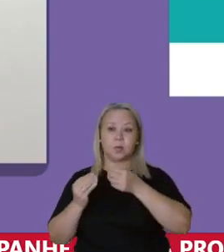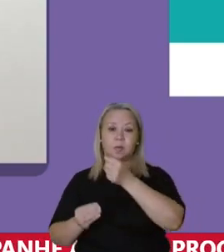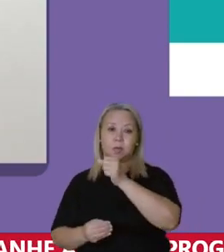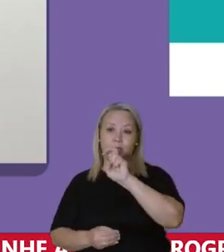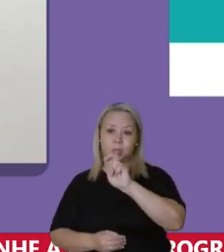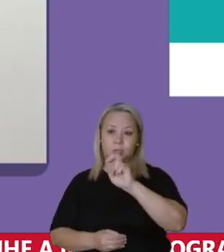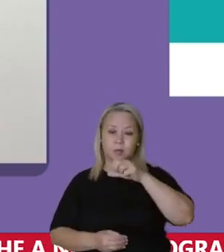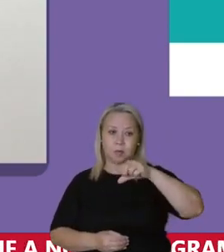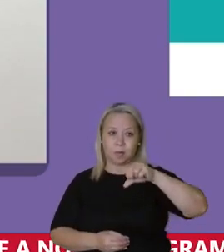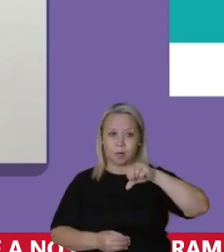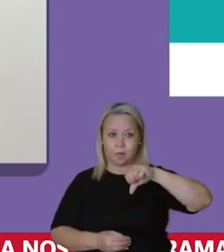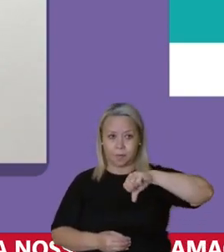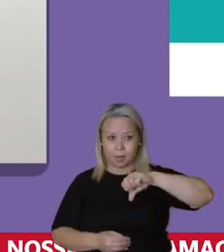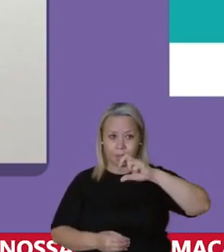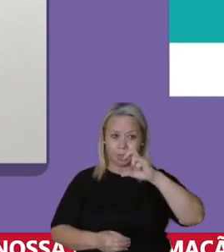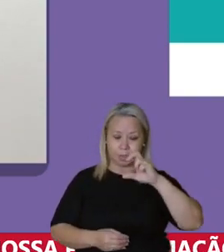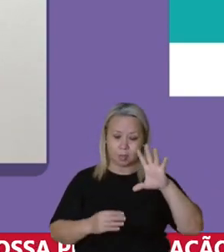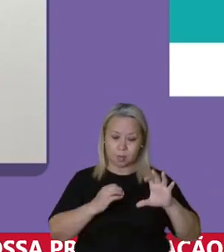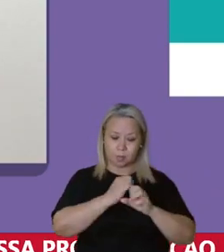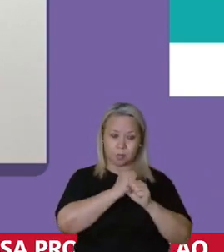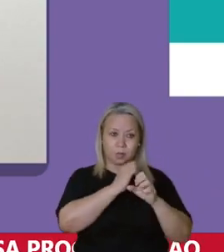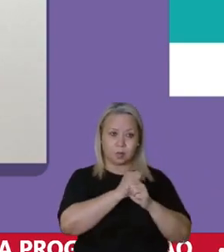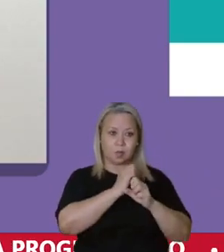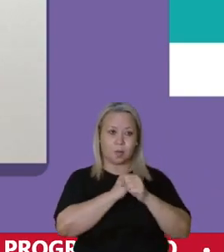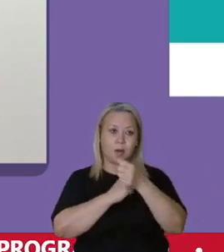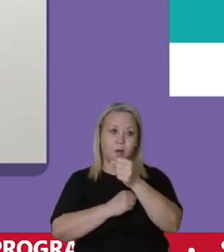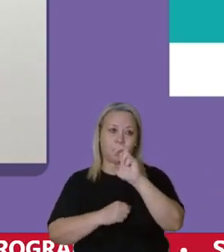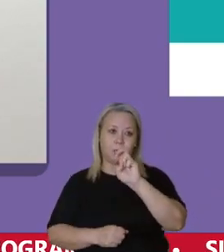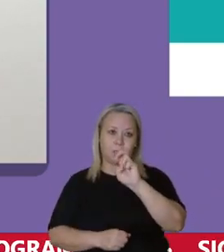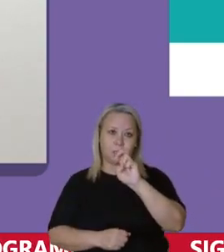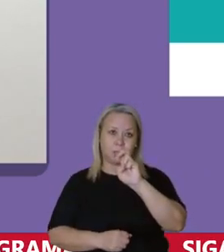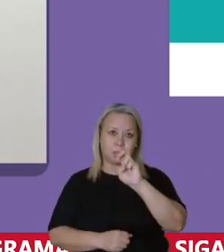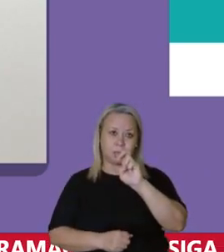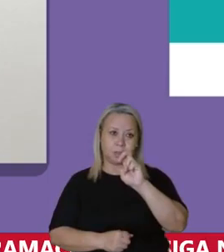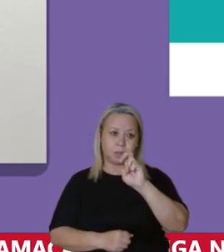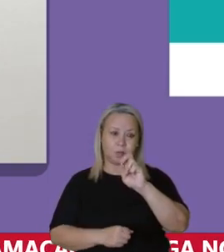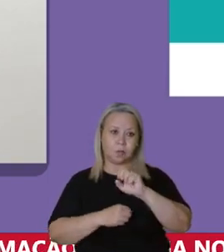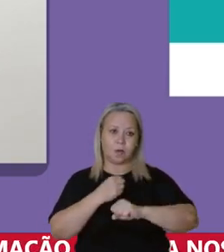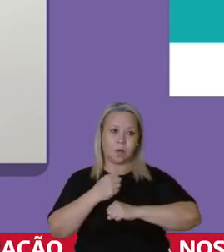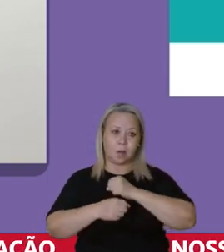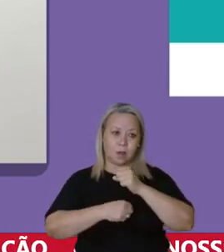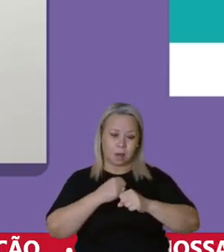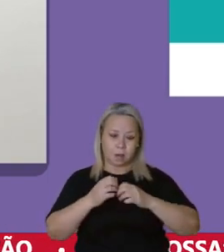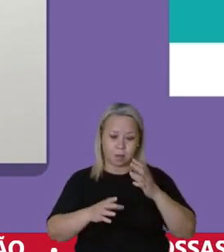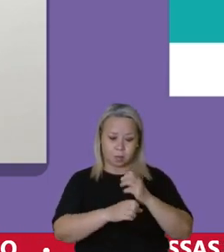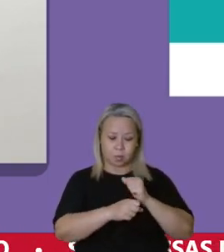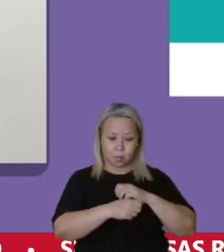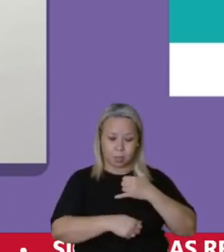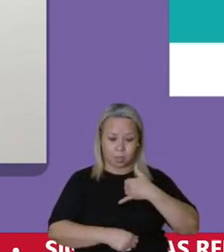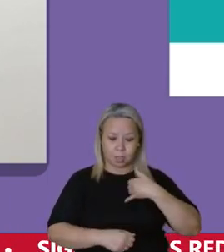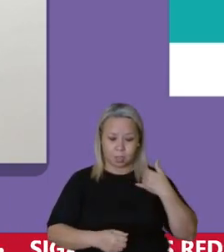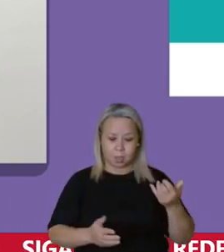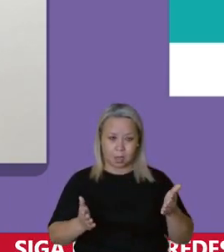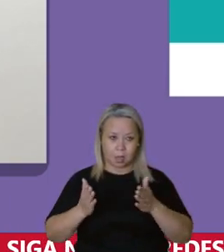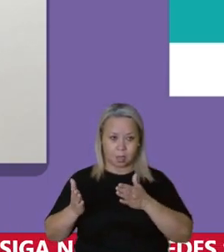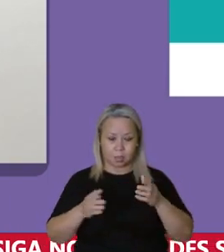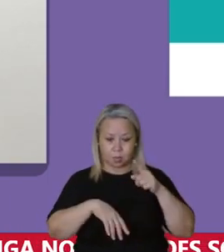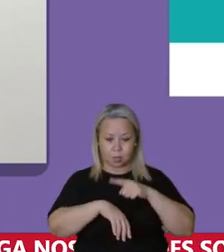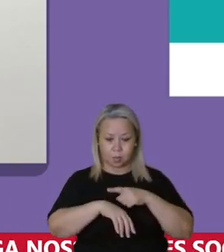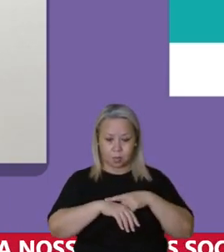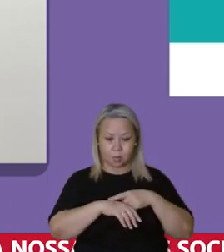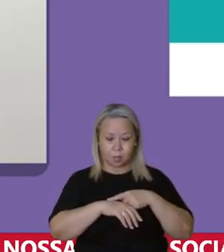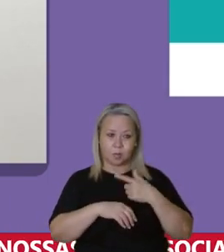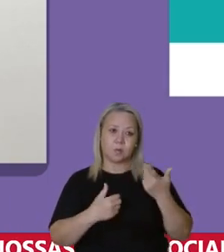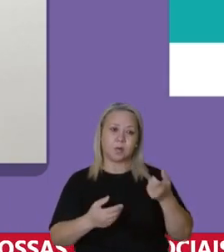Então, quando se somar 85 anos, somando a idade com o tempo de contribuição para as